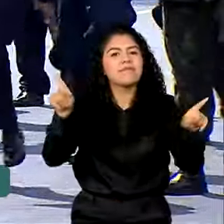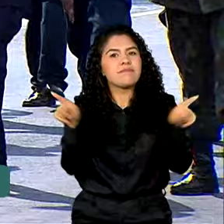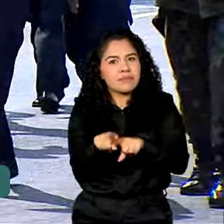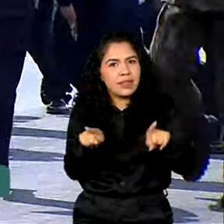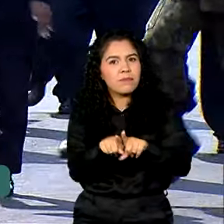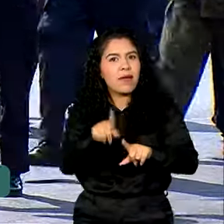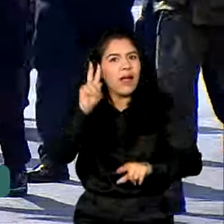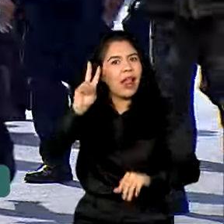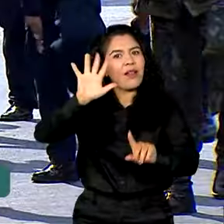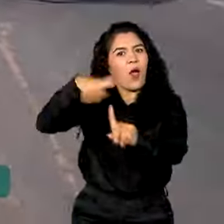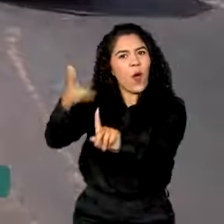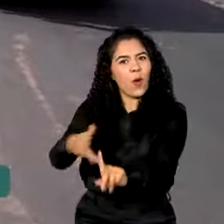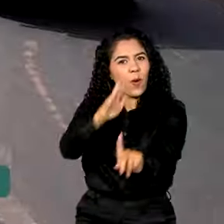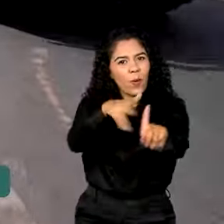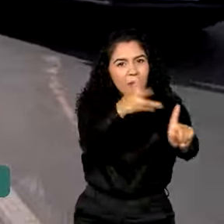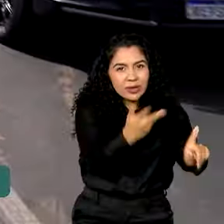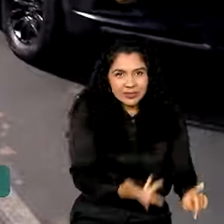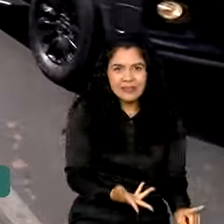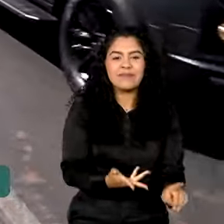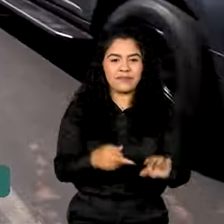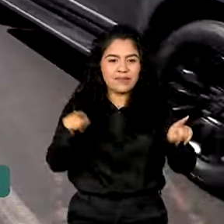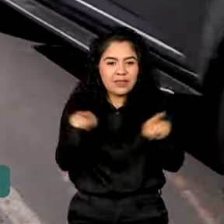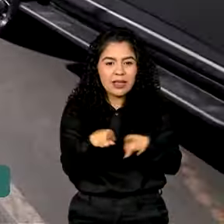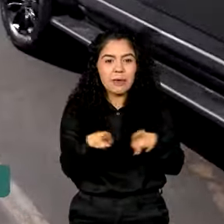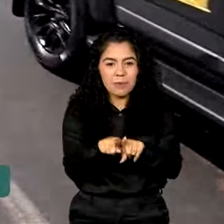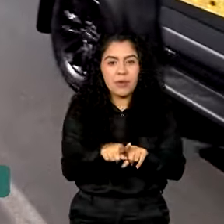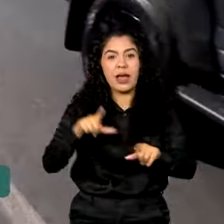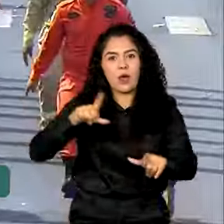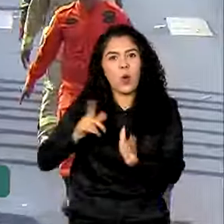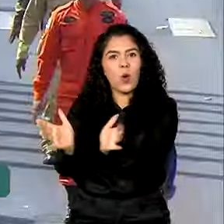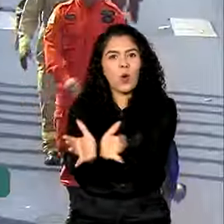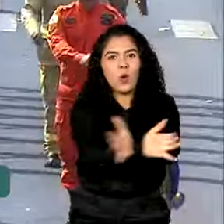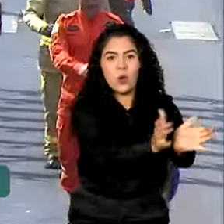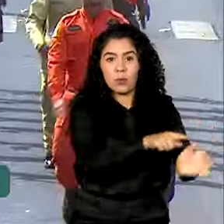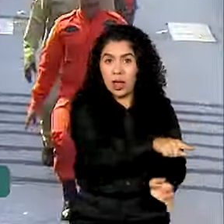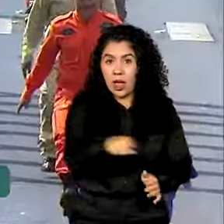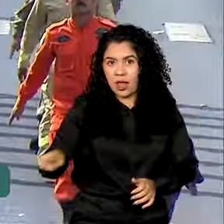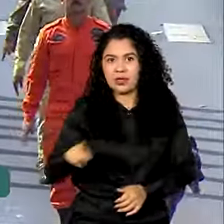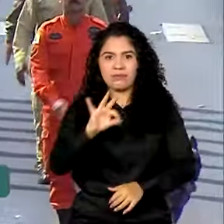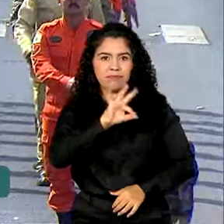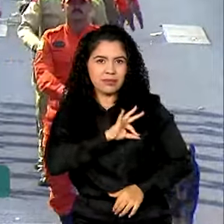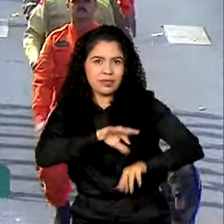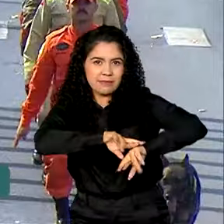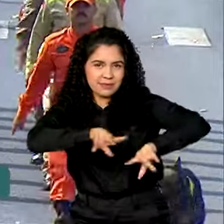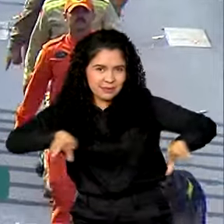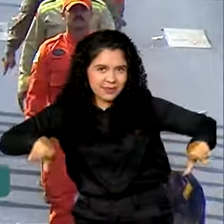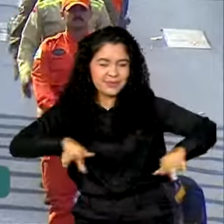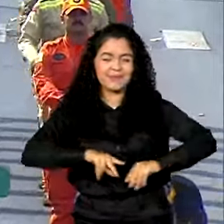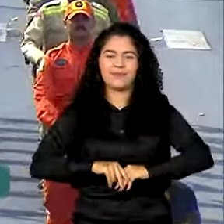e homenageados, assim como as forças de segurança.